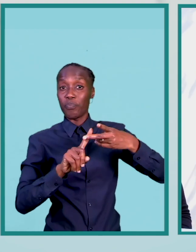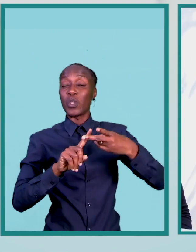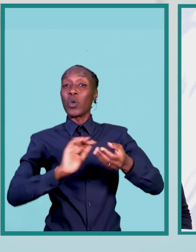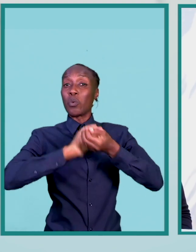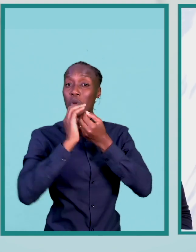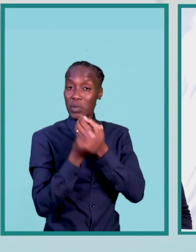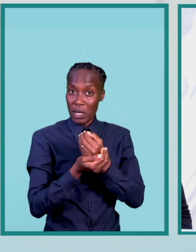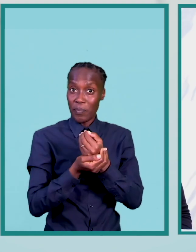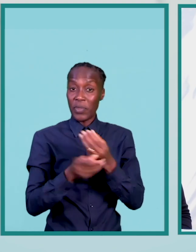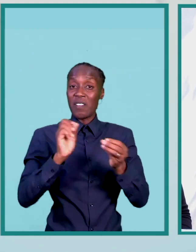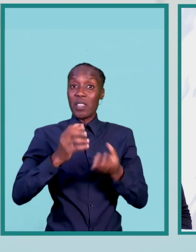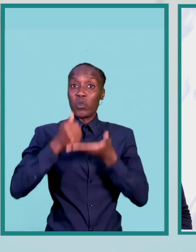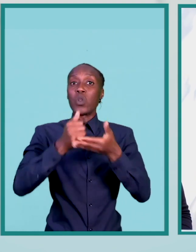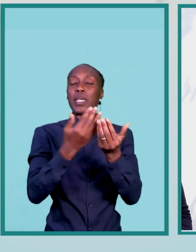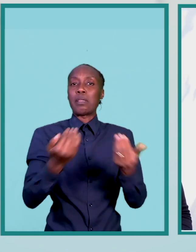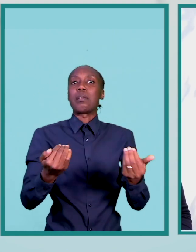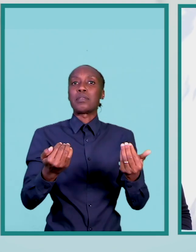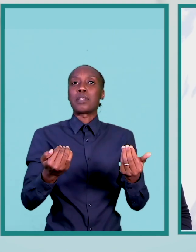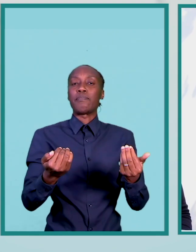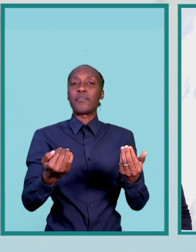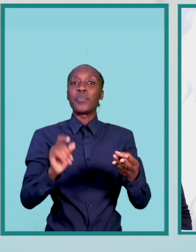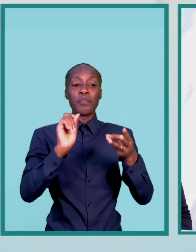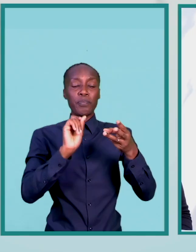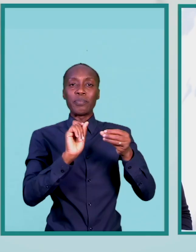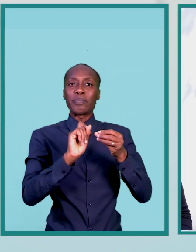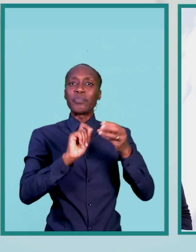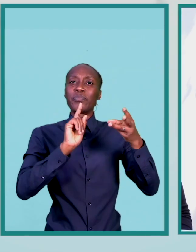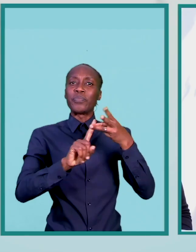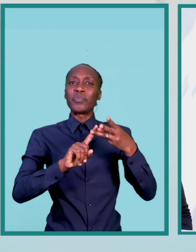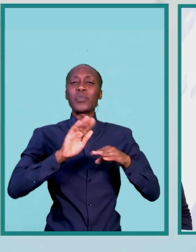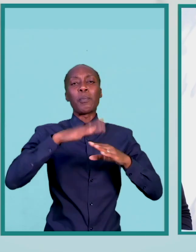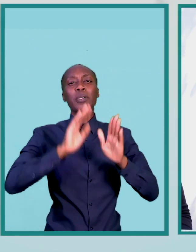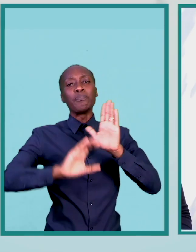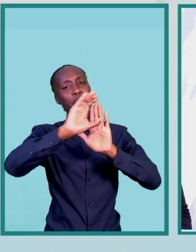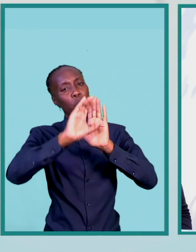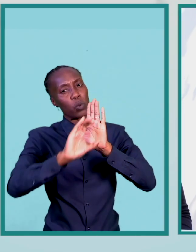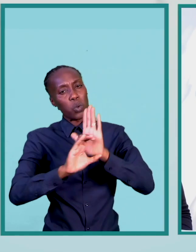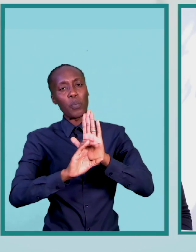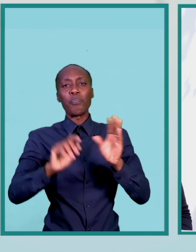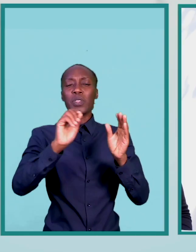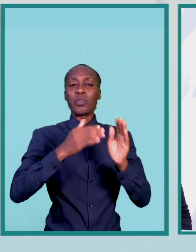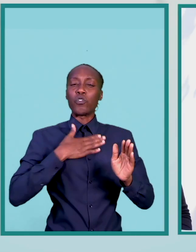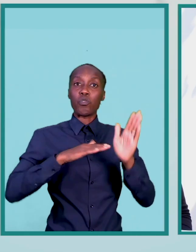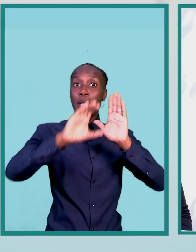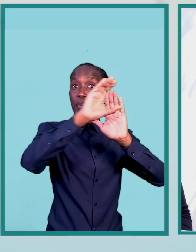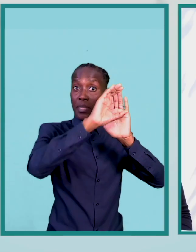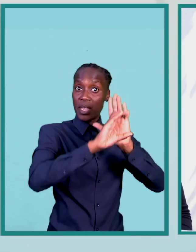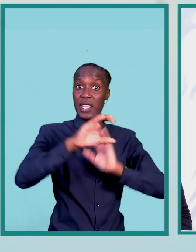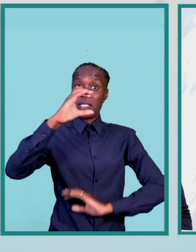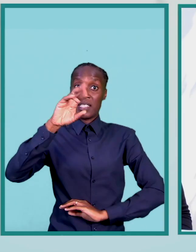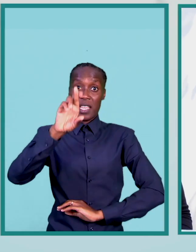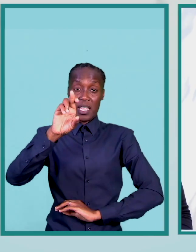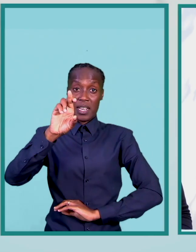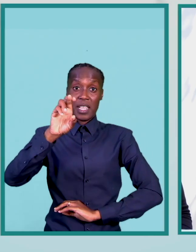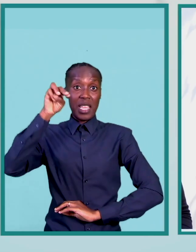lei de promoção e proteção tutelar dos menores. É outra lei. Temos também a maga Constituição da política da CRM. Já